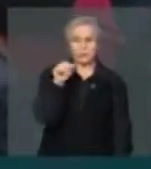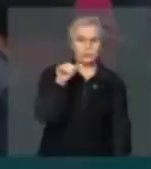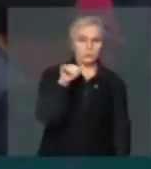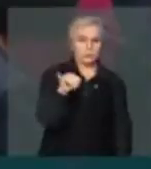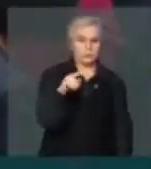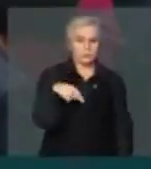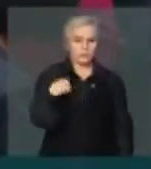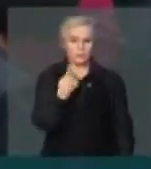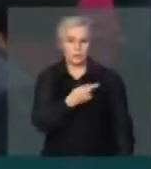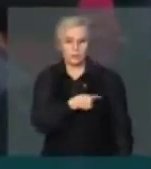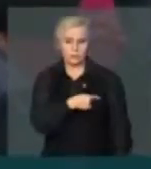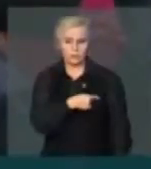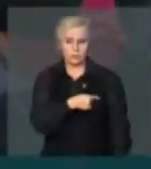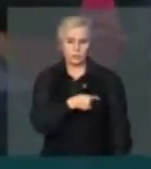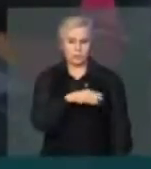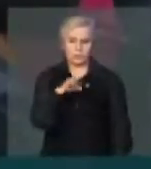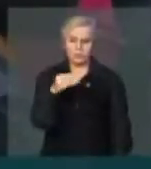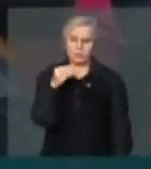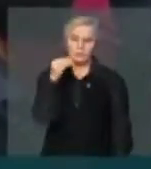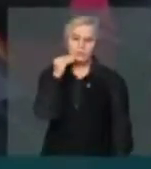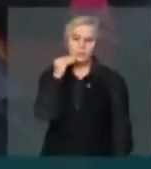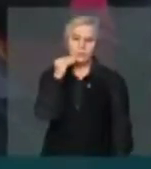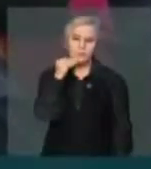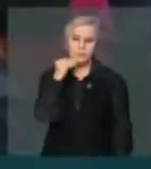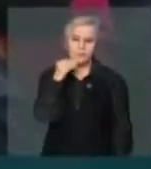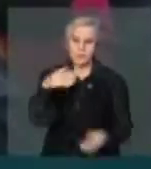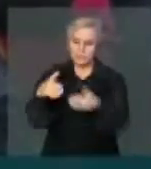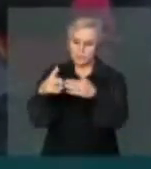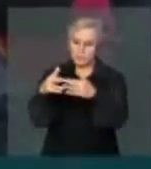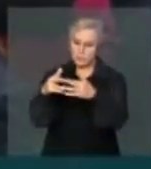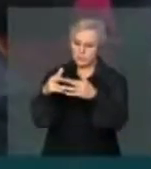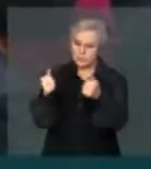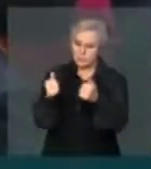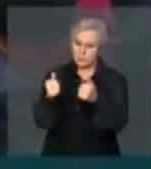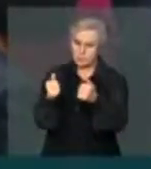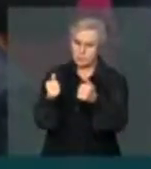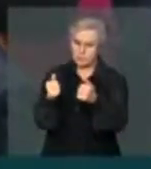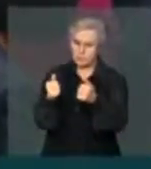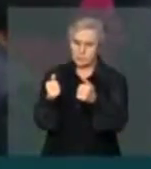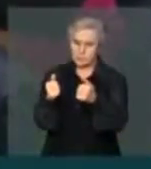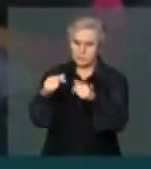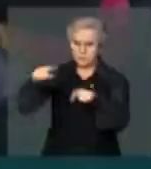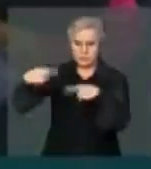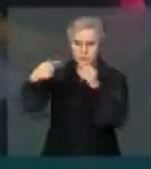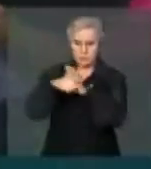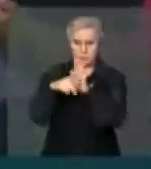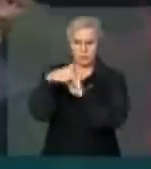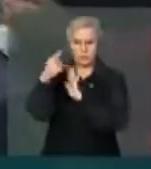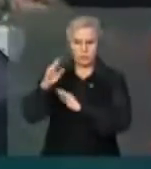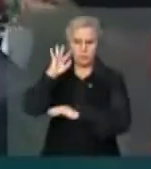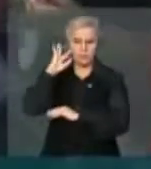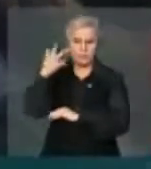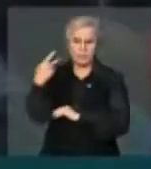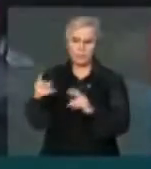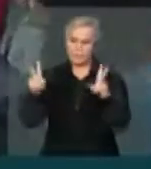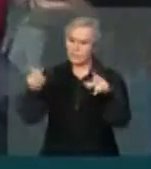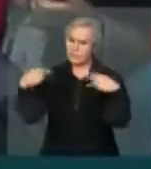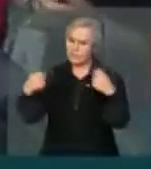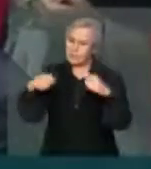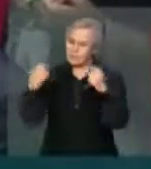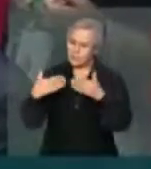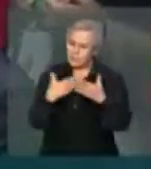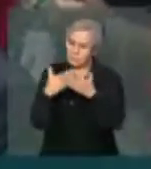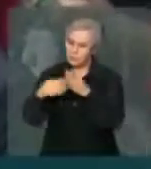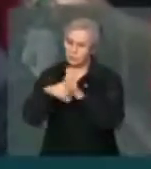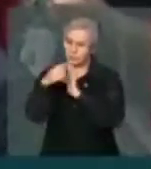a oportunidade de recorrer dessa decisão e essa matéria tiver que ser apreciada